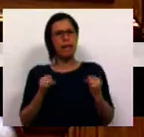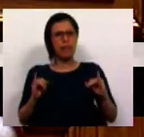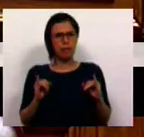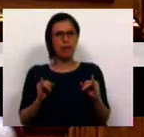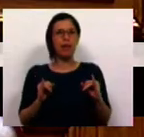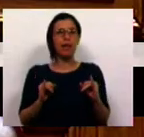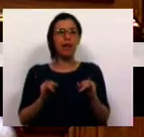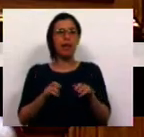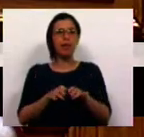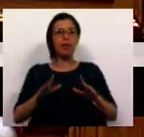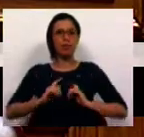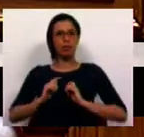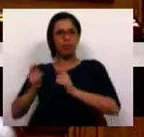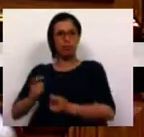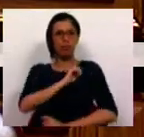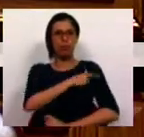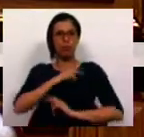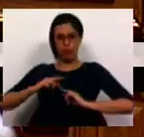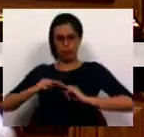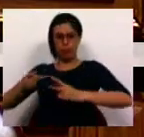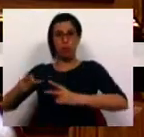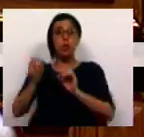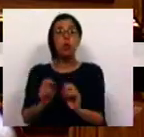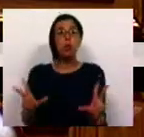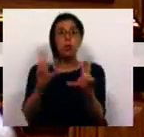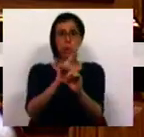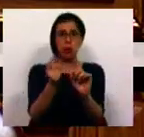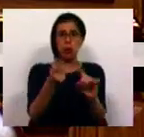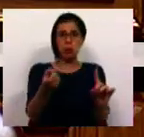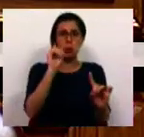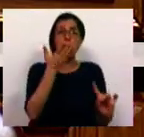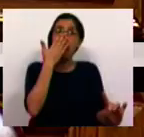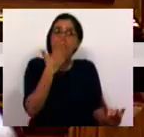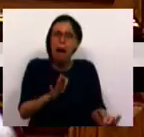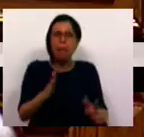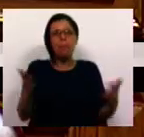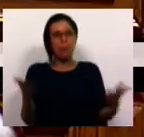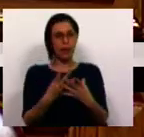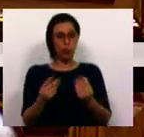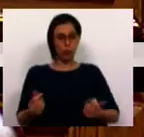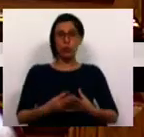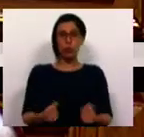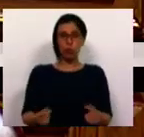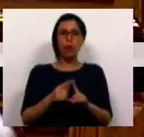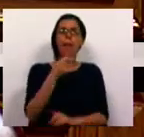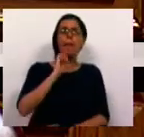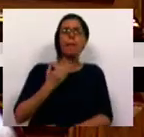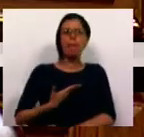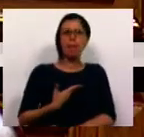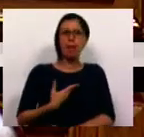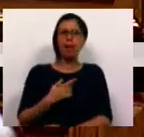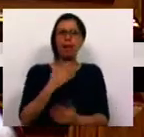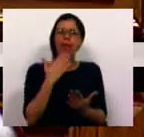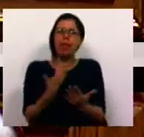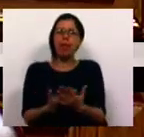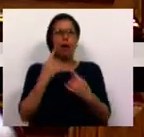Independente para a Descentralização. Isto já não é grande novidade. Ao que parece, as soluções que o PSD tem